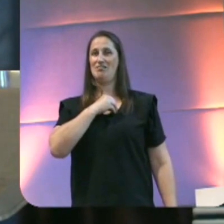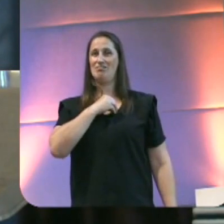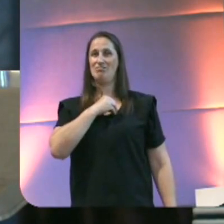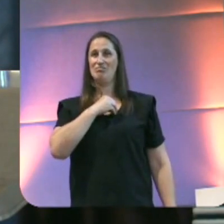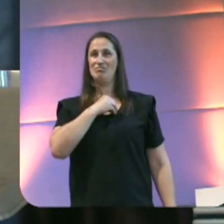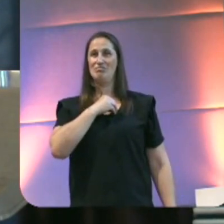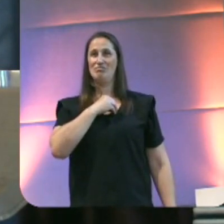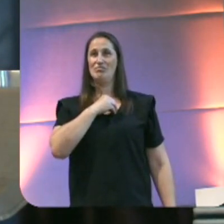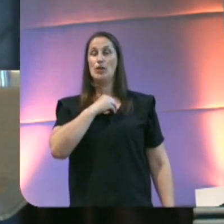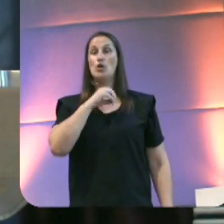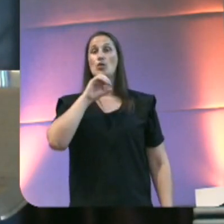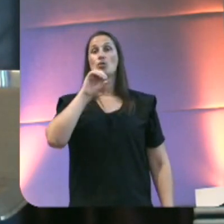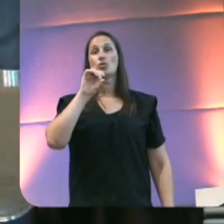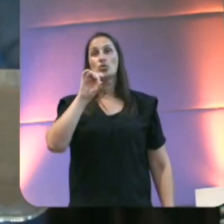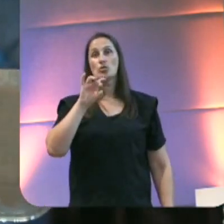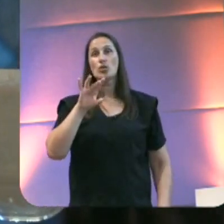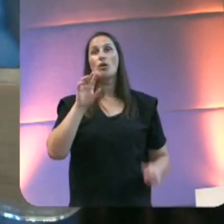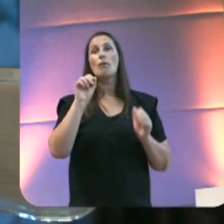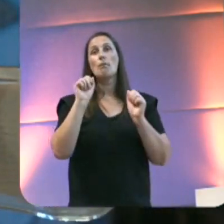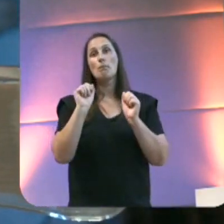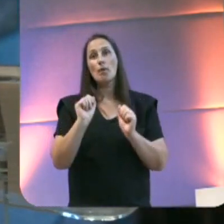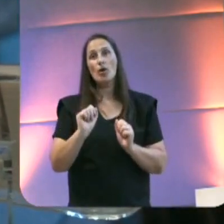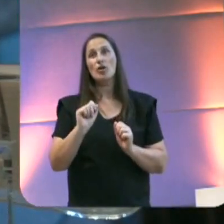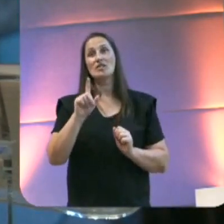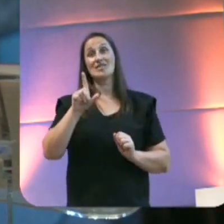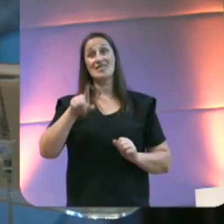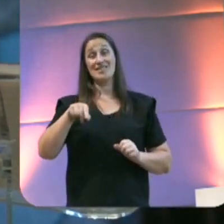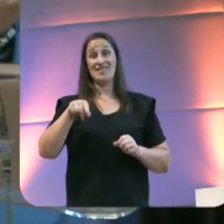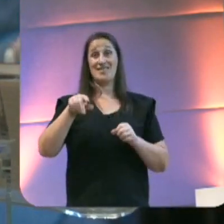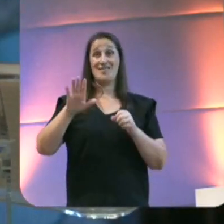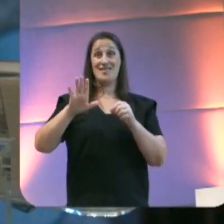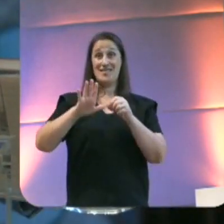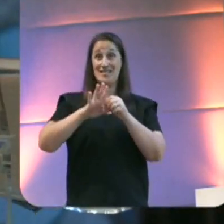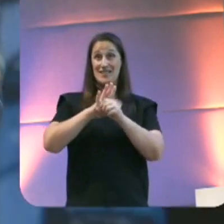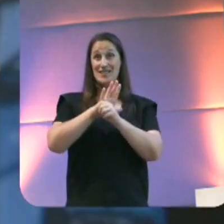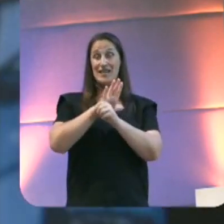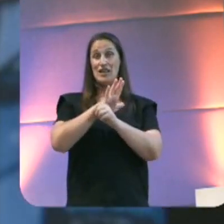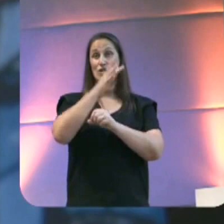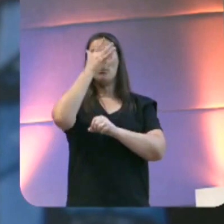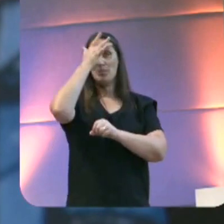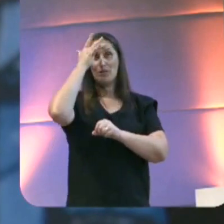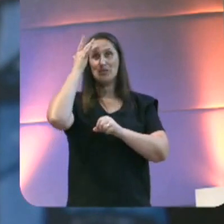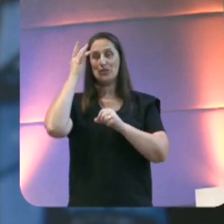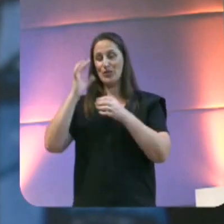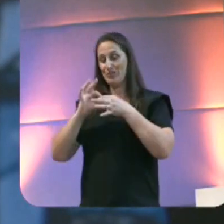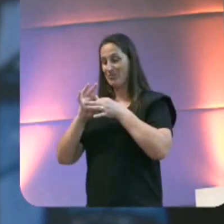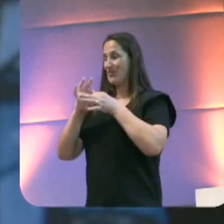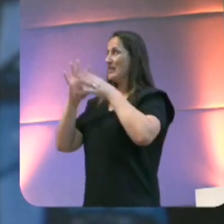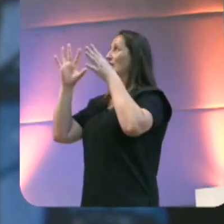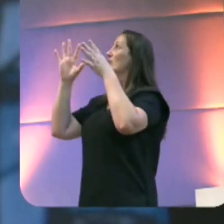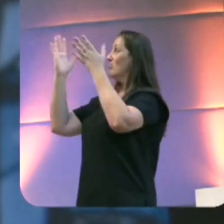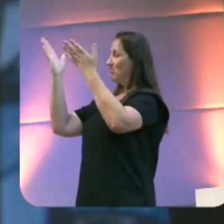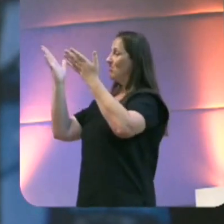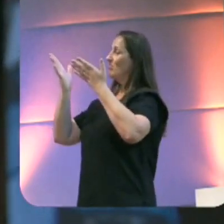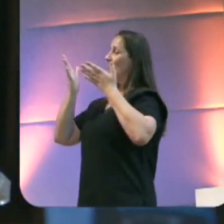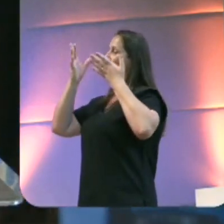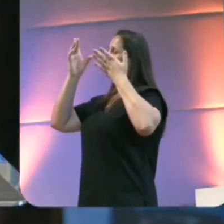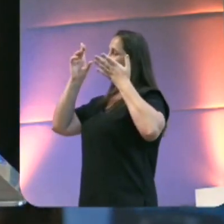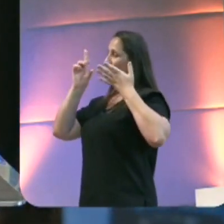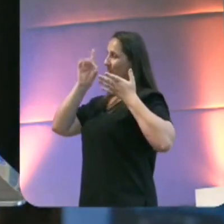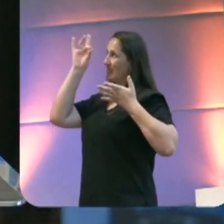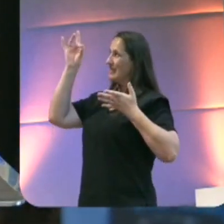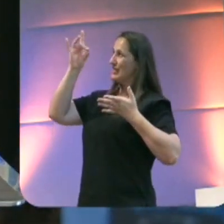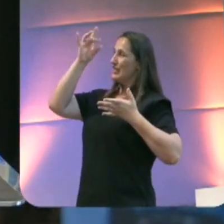Só pode ser cheio quem se permite ser esvaziado dessas coisas, para que o óleo